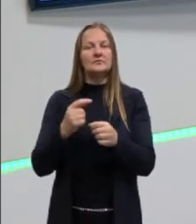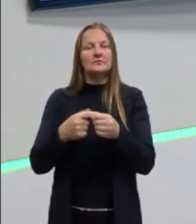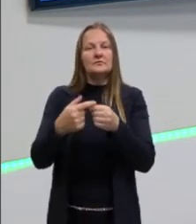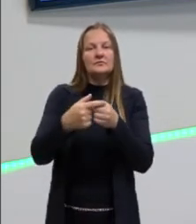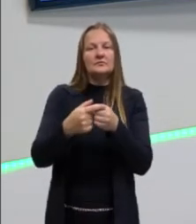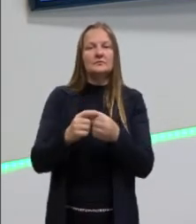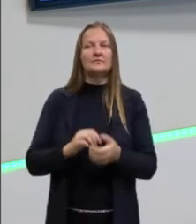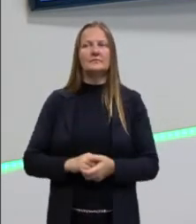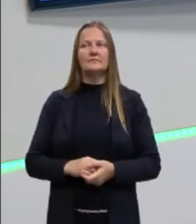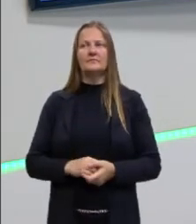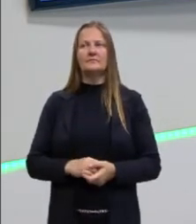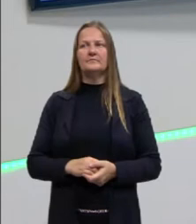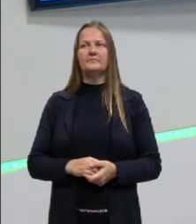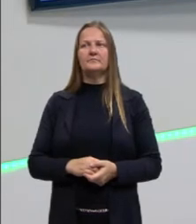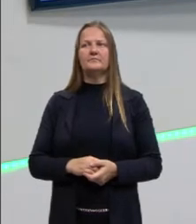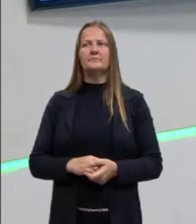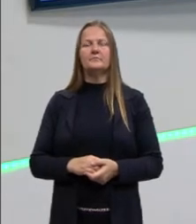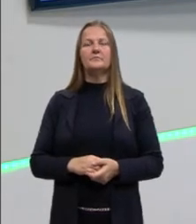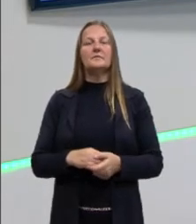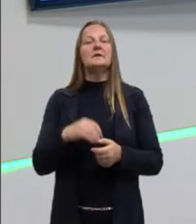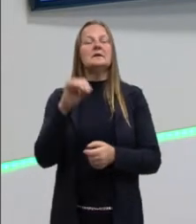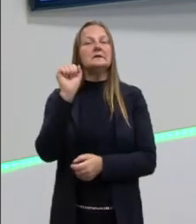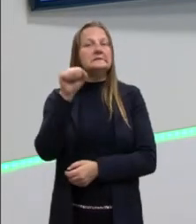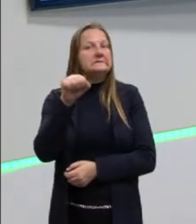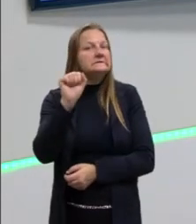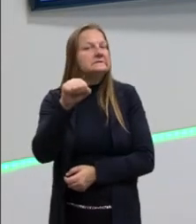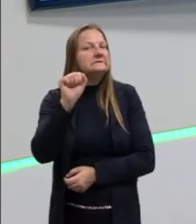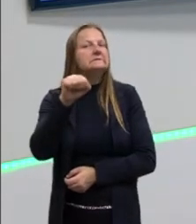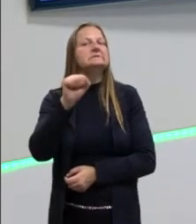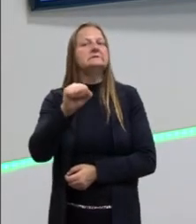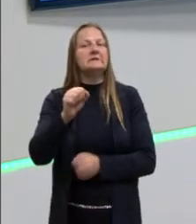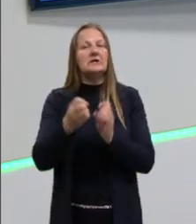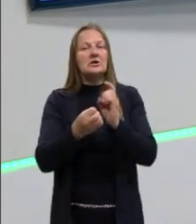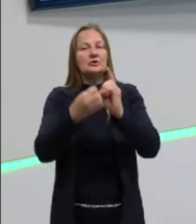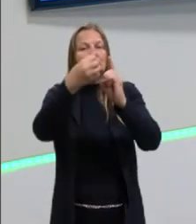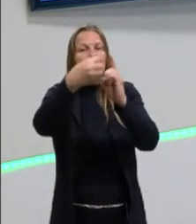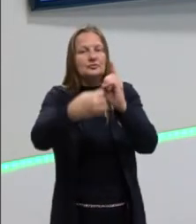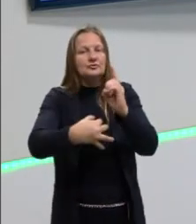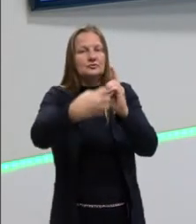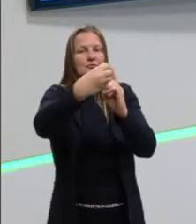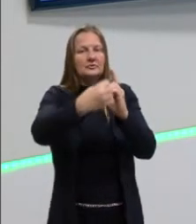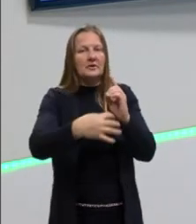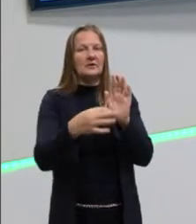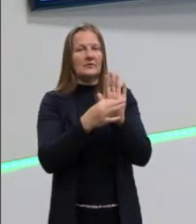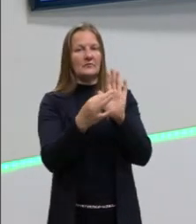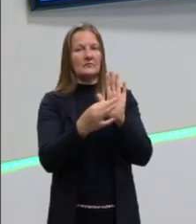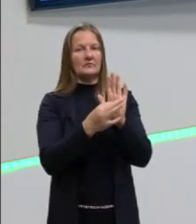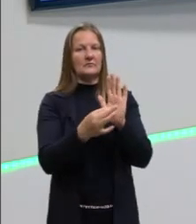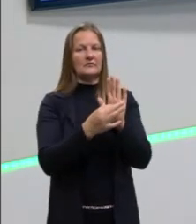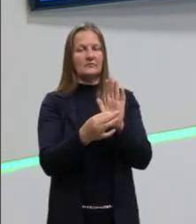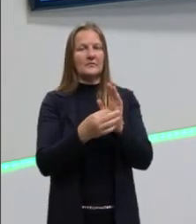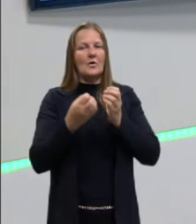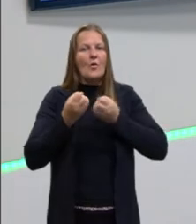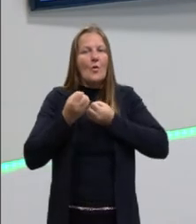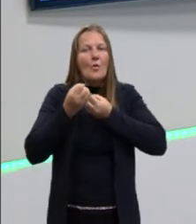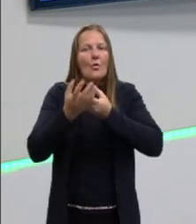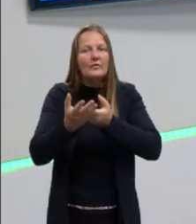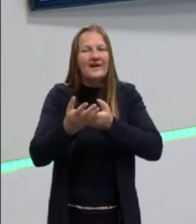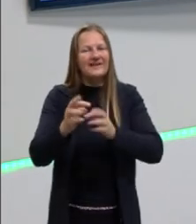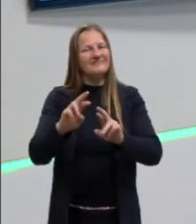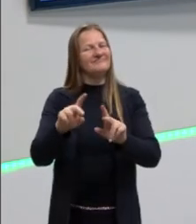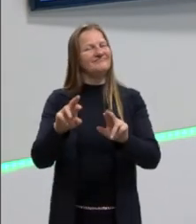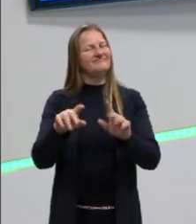cidades Então isso é dissertar e argumentar contar a história